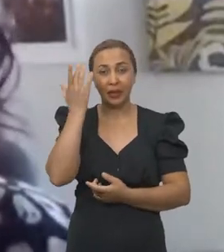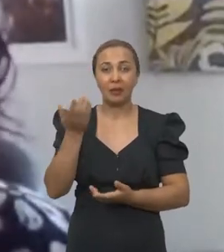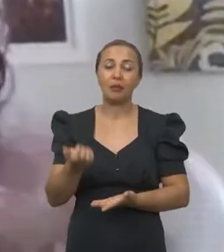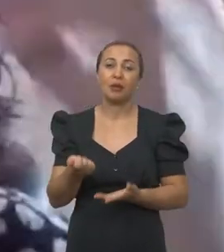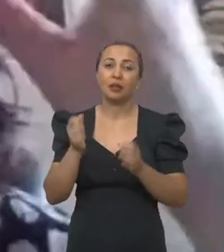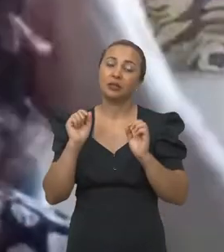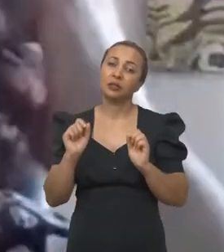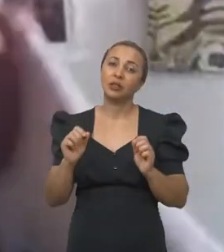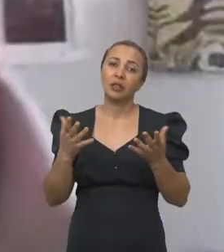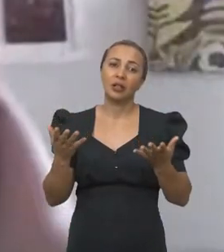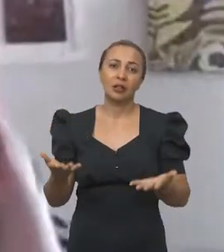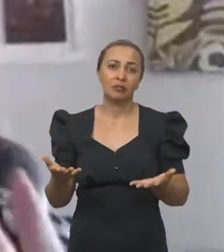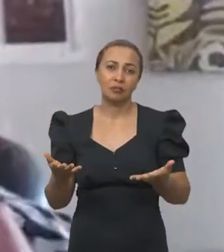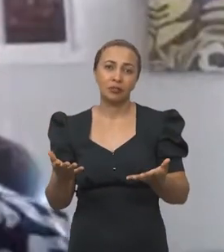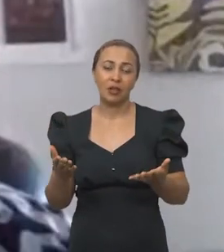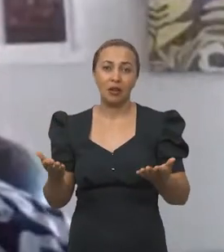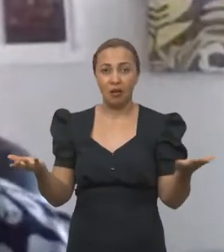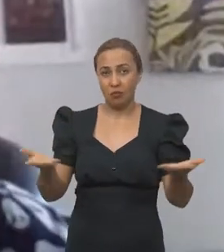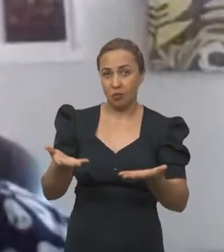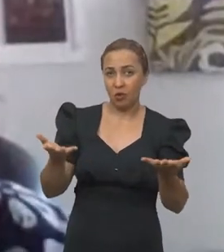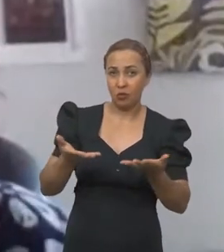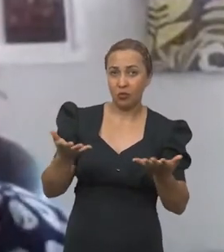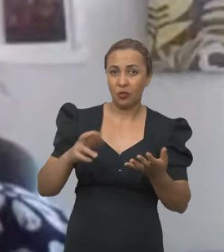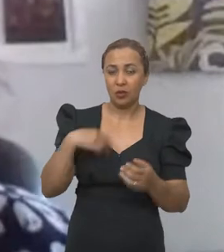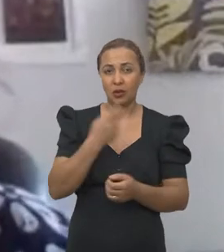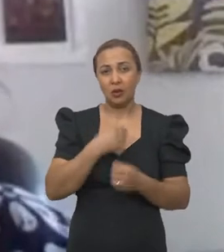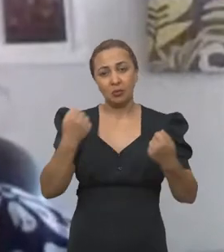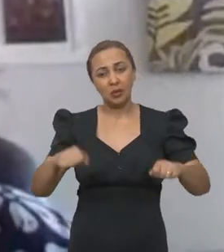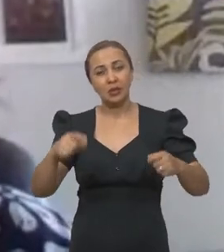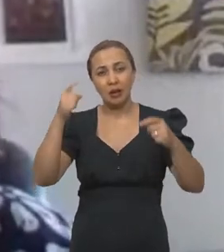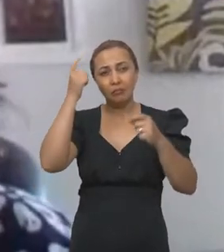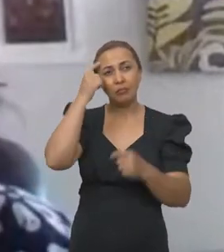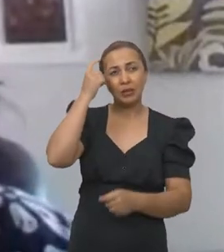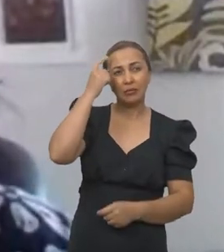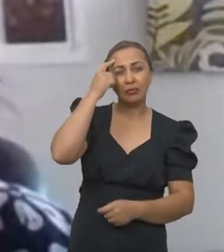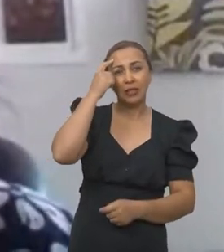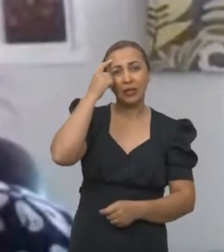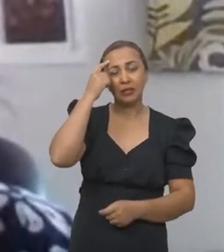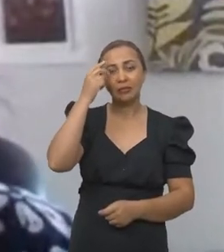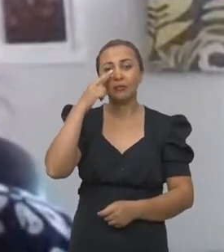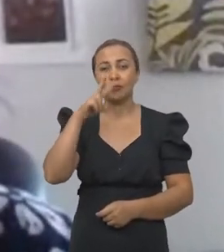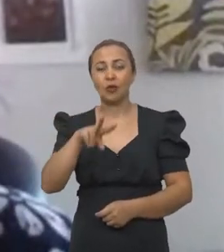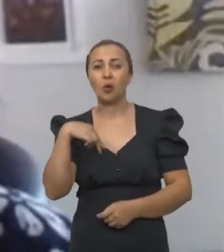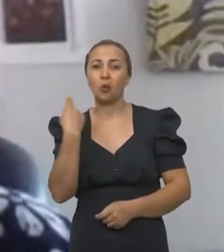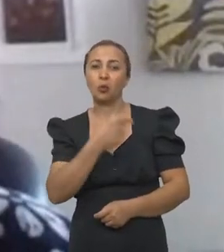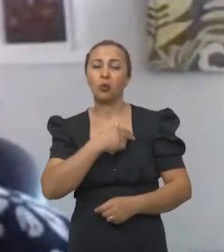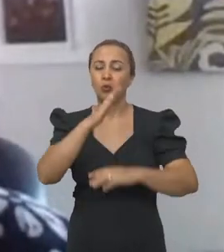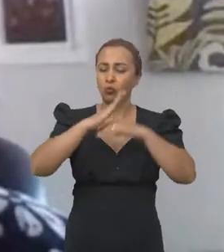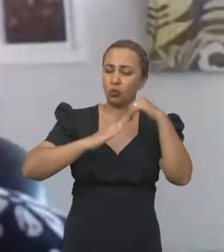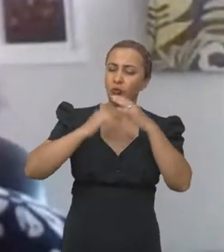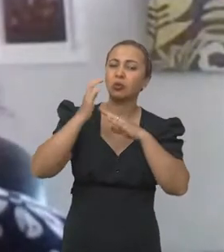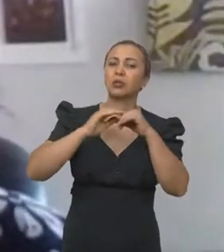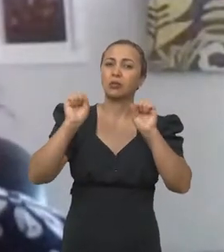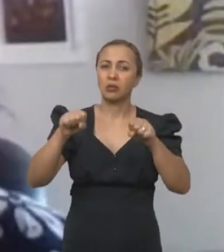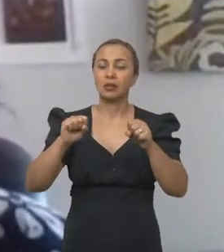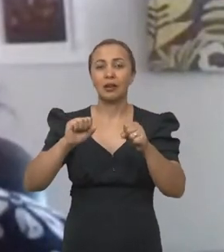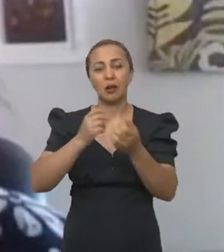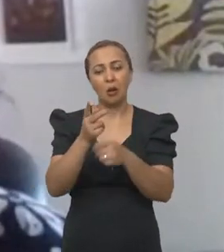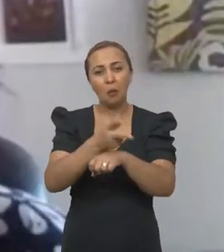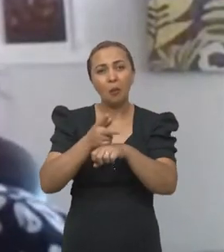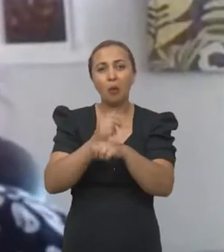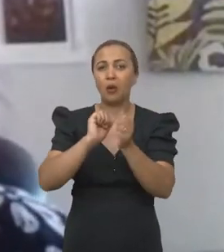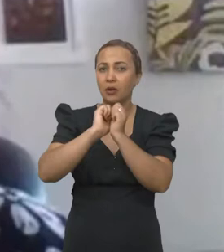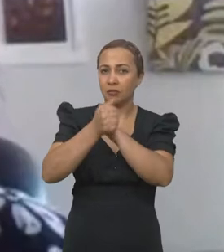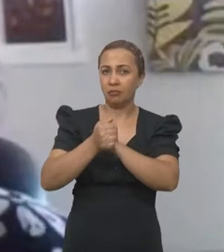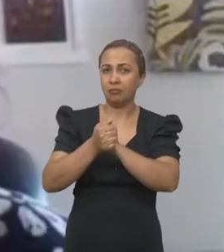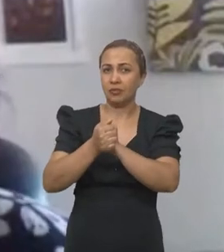mas eu acho que é assim é um momento que a gente tem que rever as nossas funções mesmo